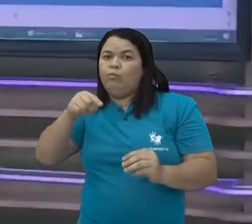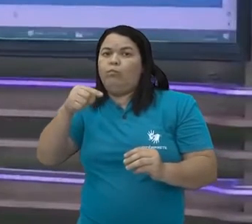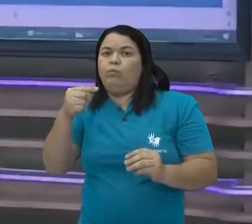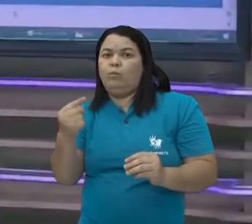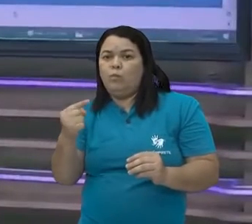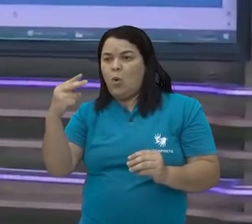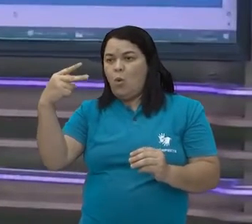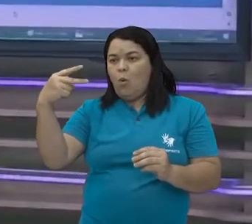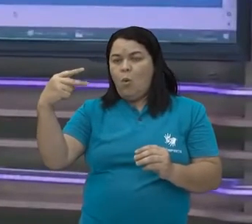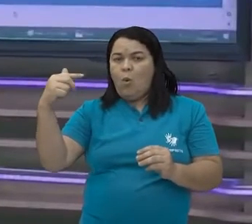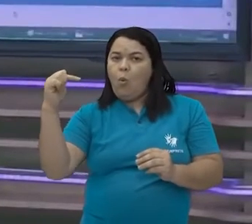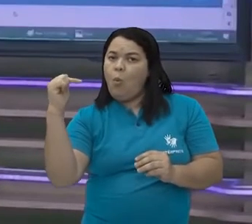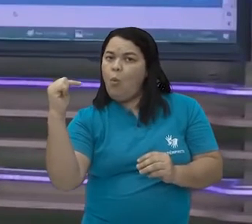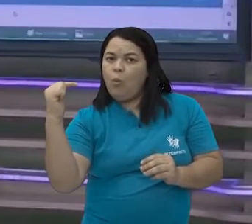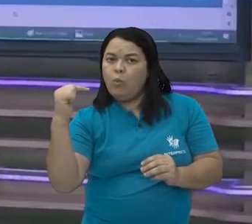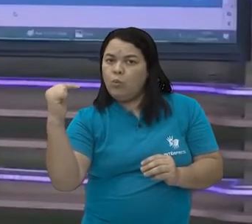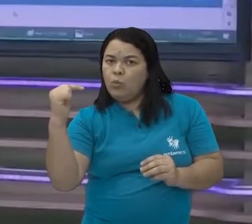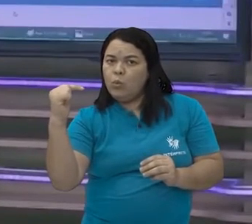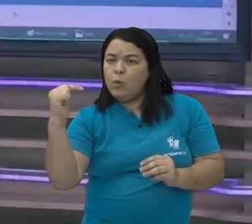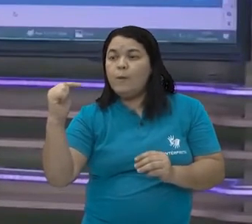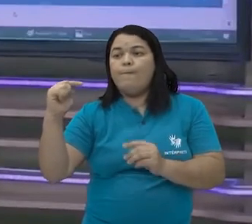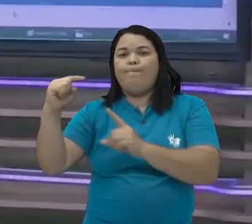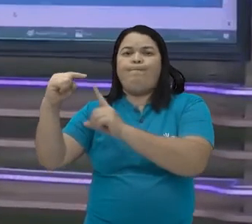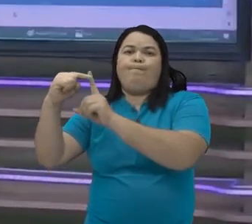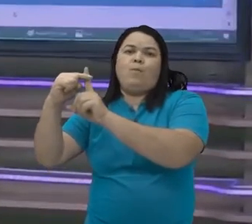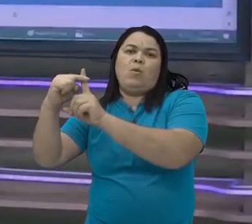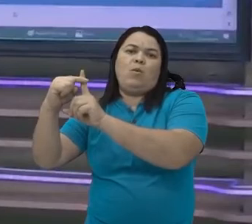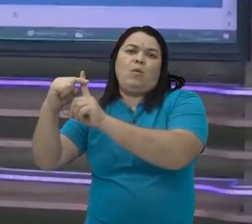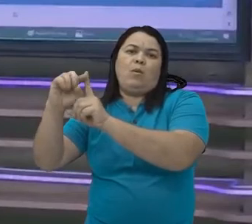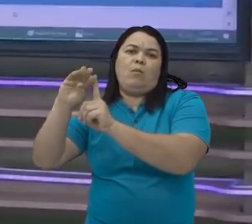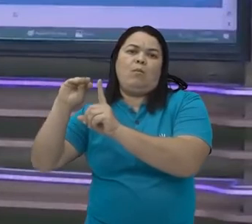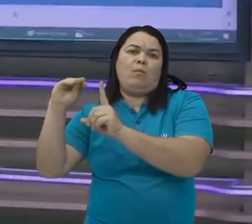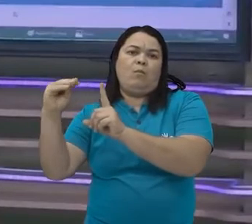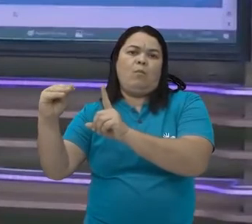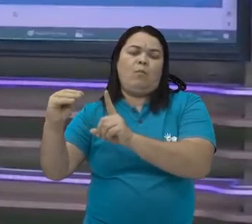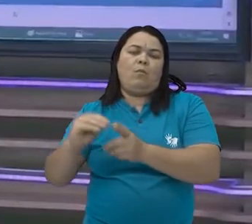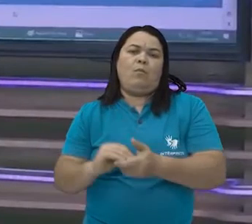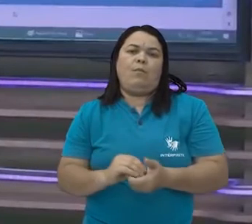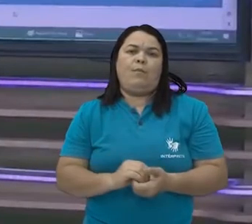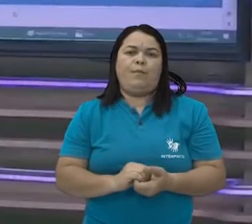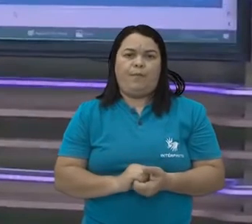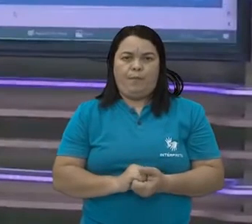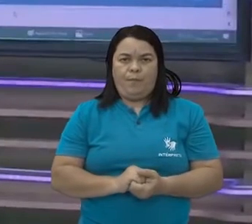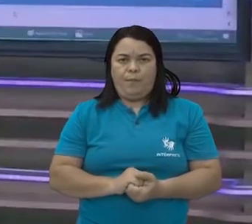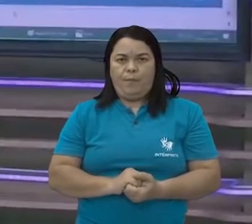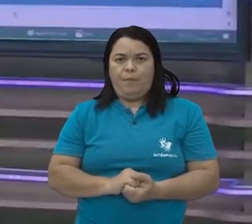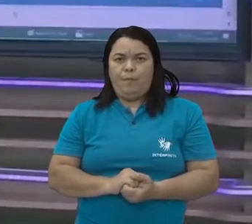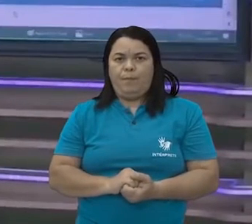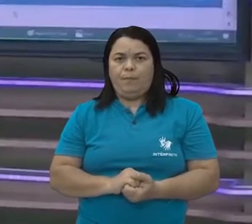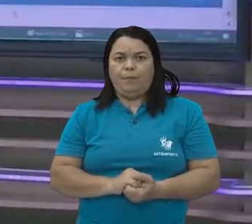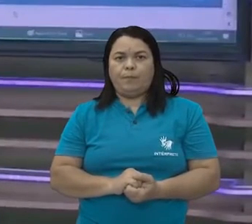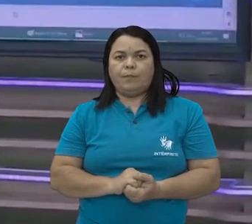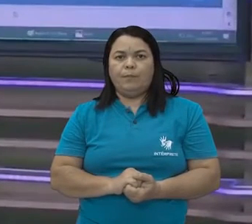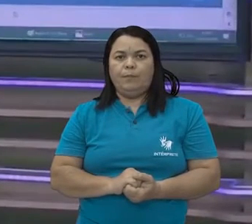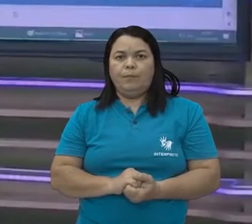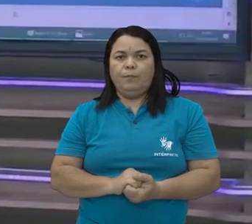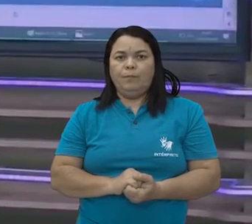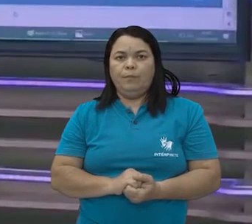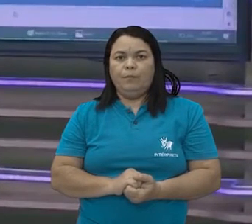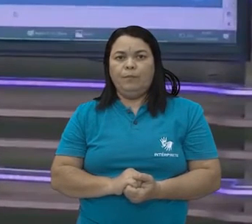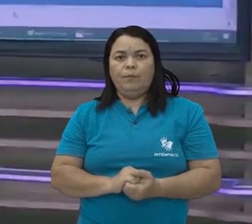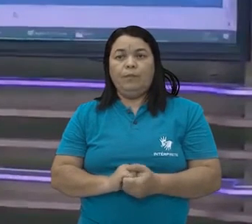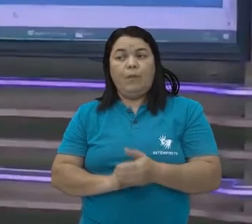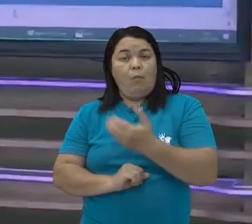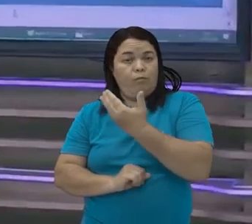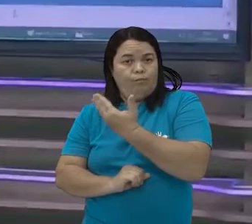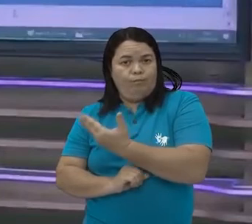trocar o sinal do expoente. Logo, então, o expoente que antes era negativo passará a ser positivo. É